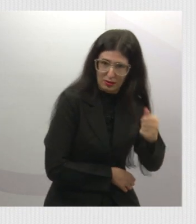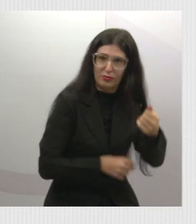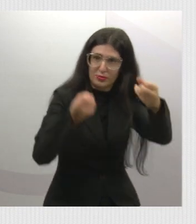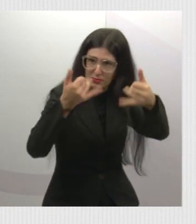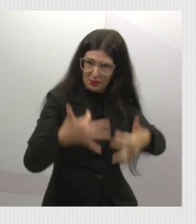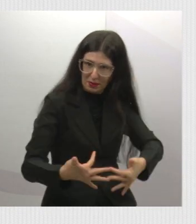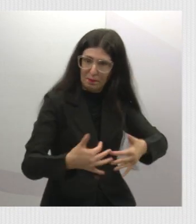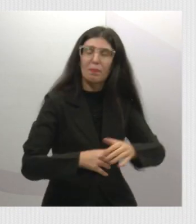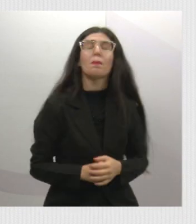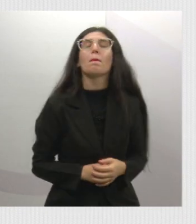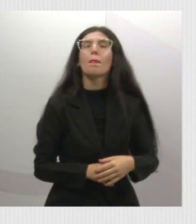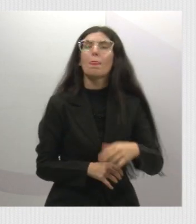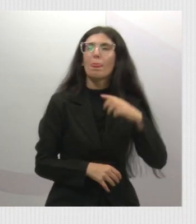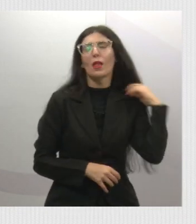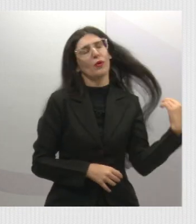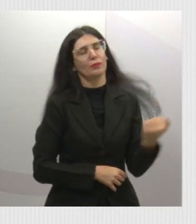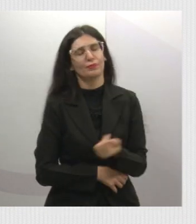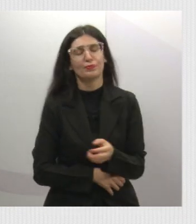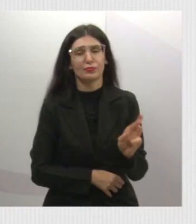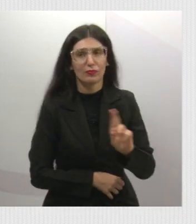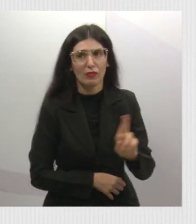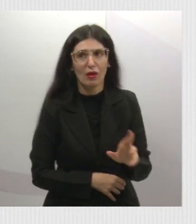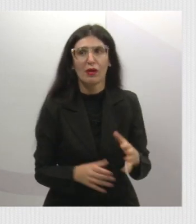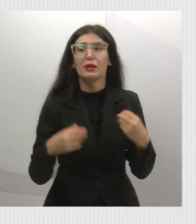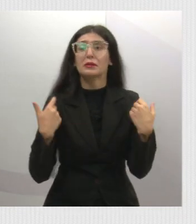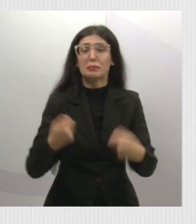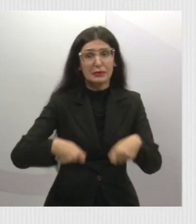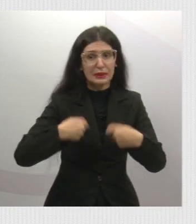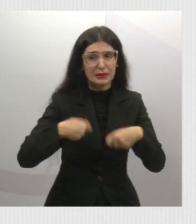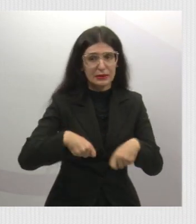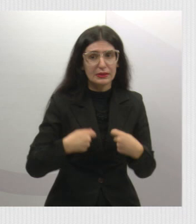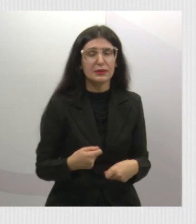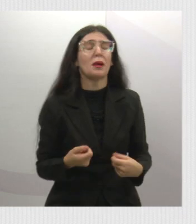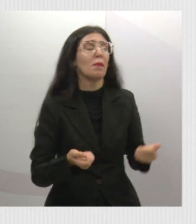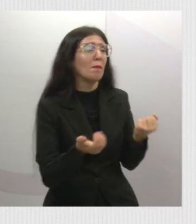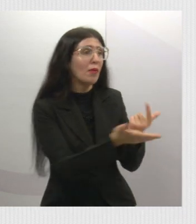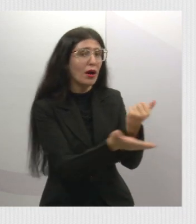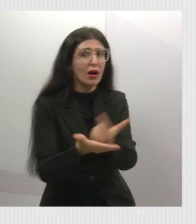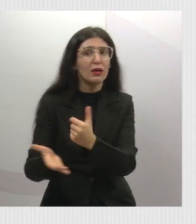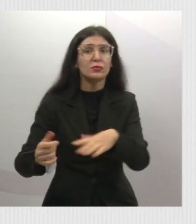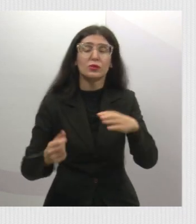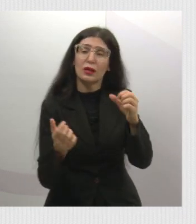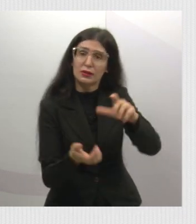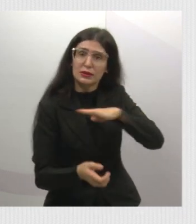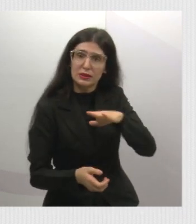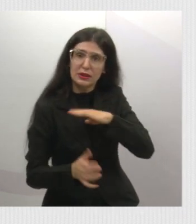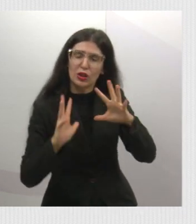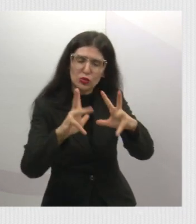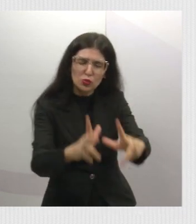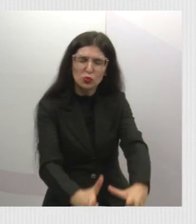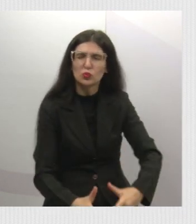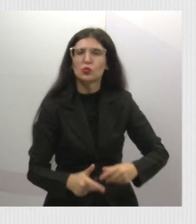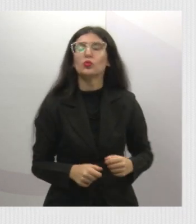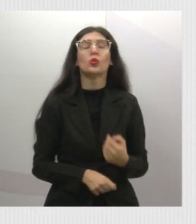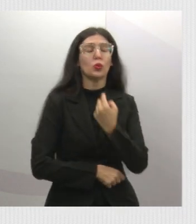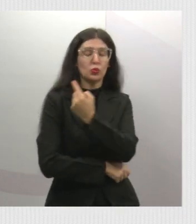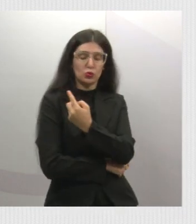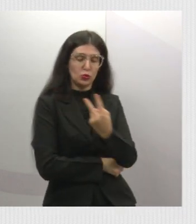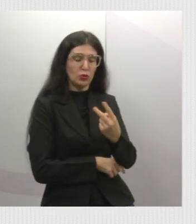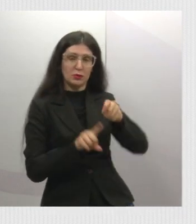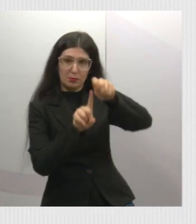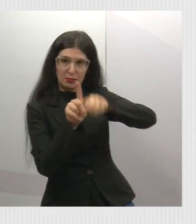valores, você tem que ter a receita corrente do município, que nos últimos 12 meses foi na cifra